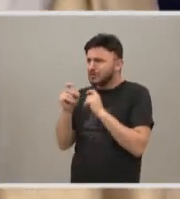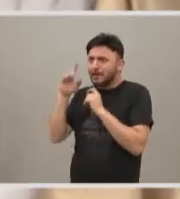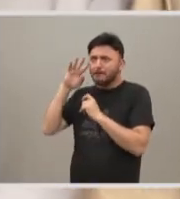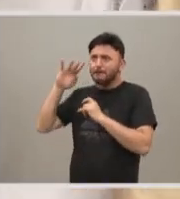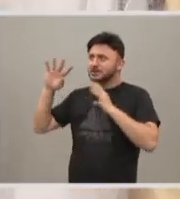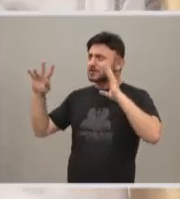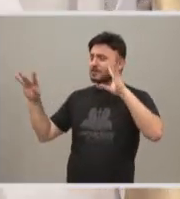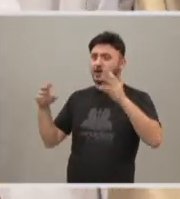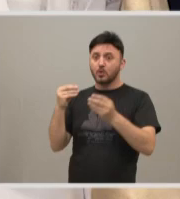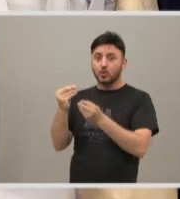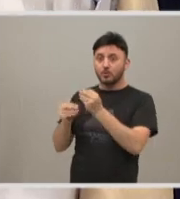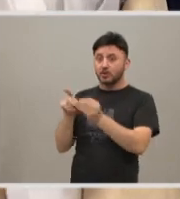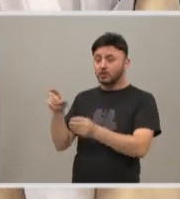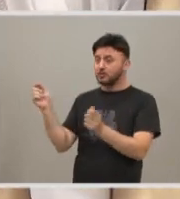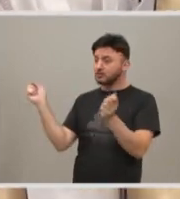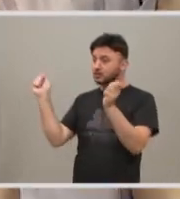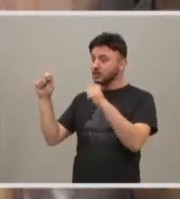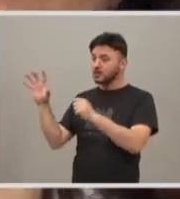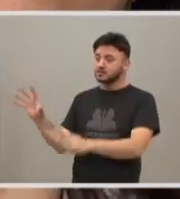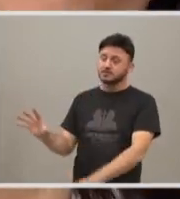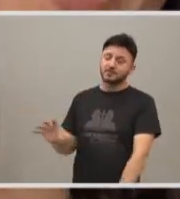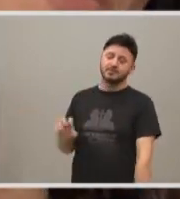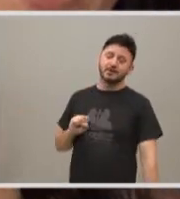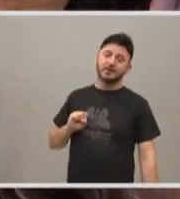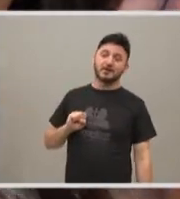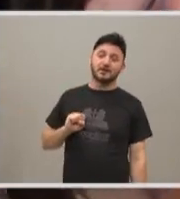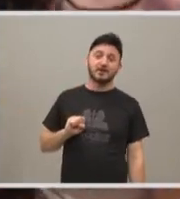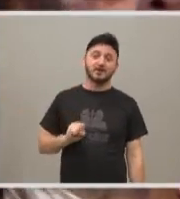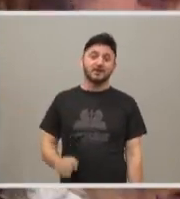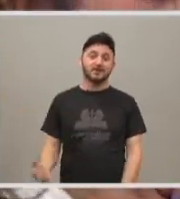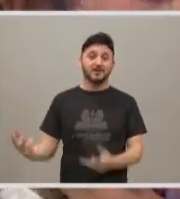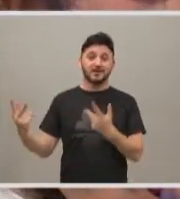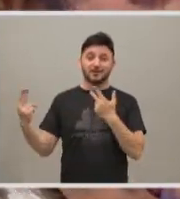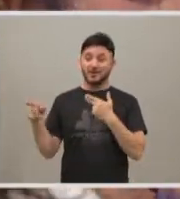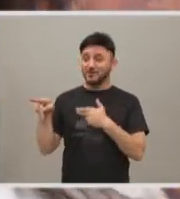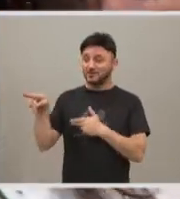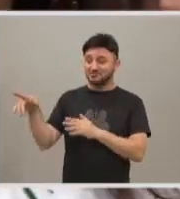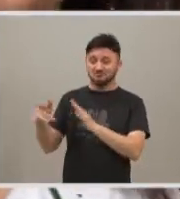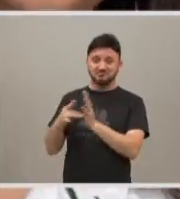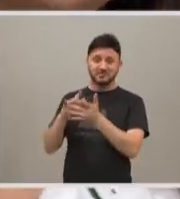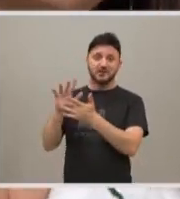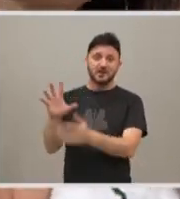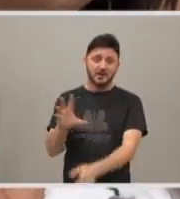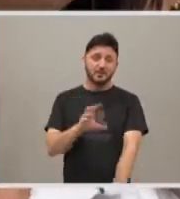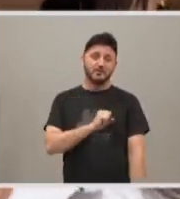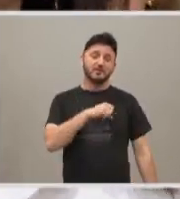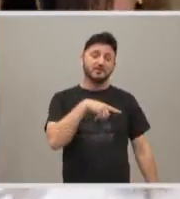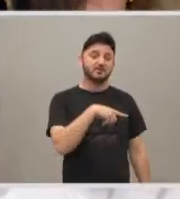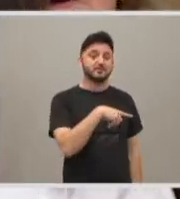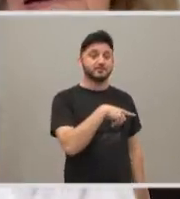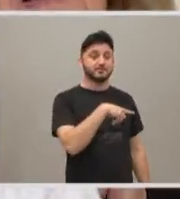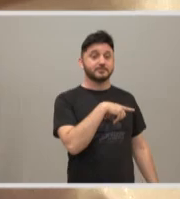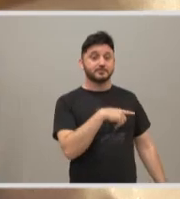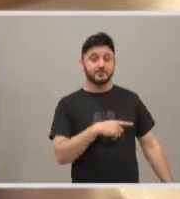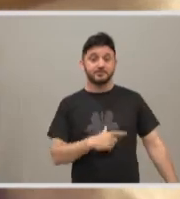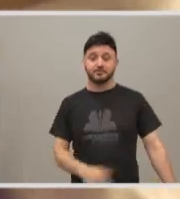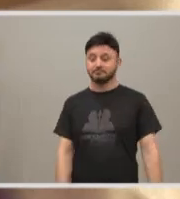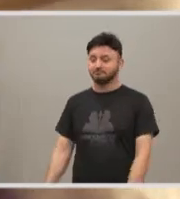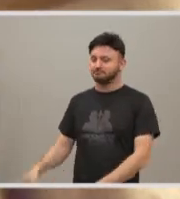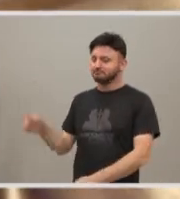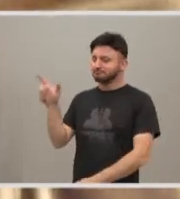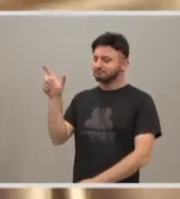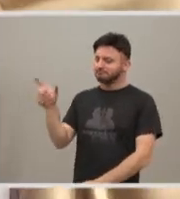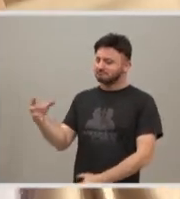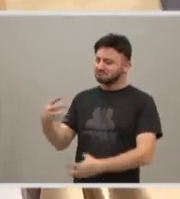imaginar que alguém pudesse amar do jeito que ele amava.